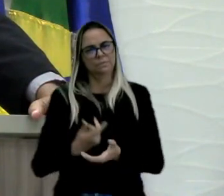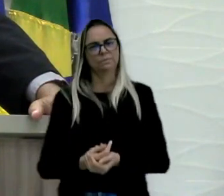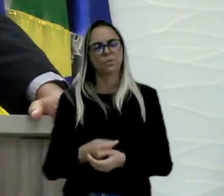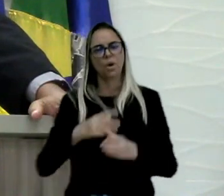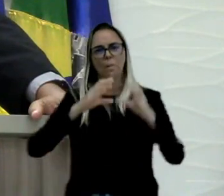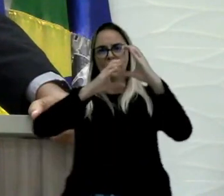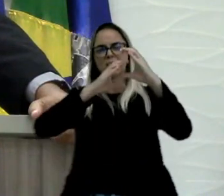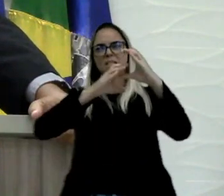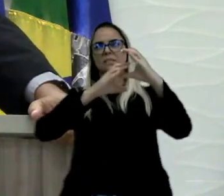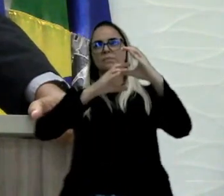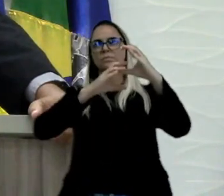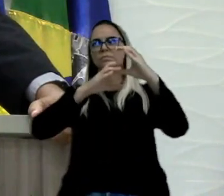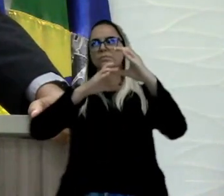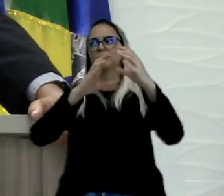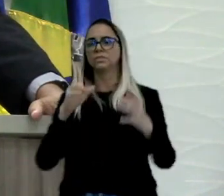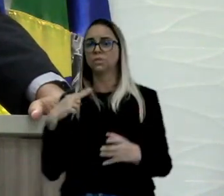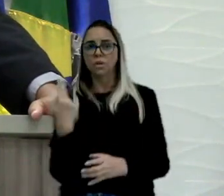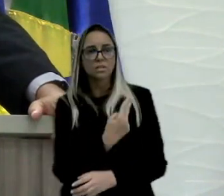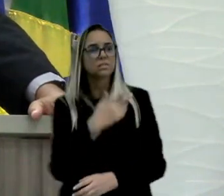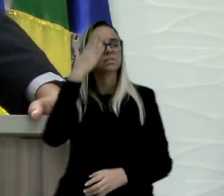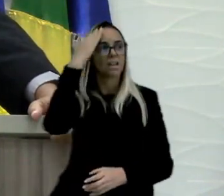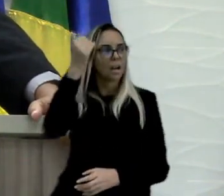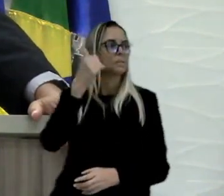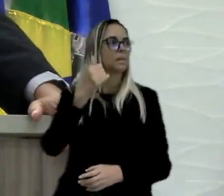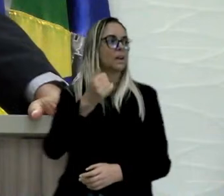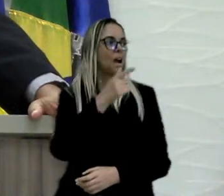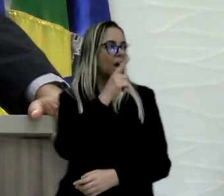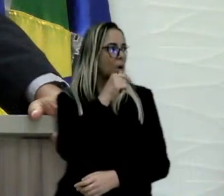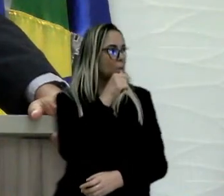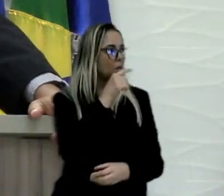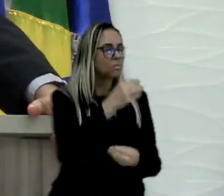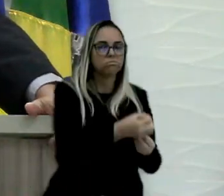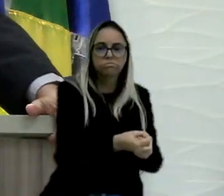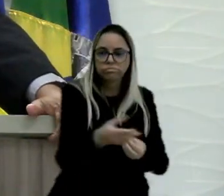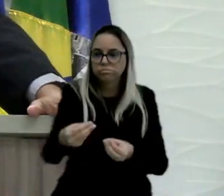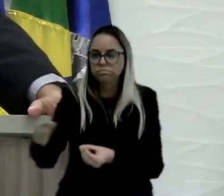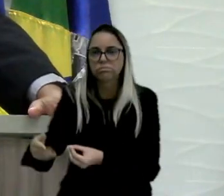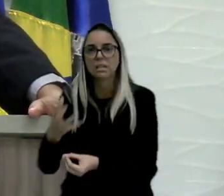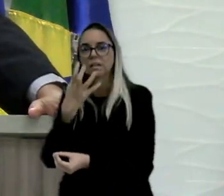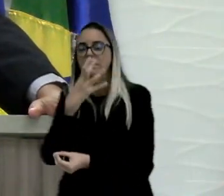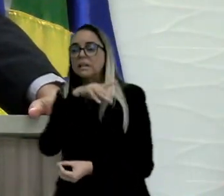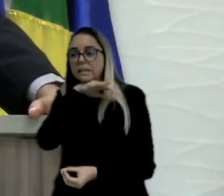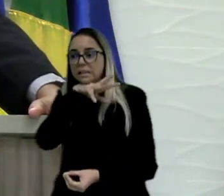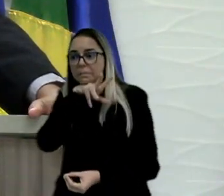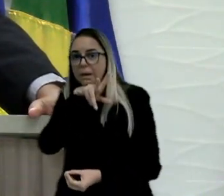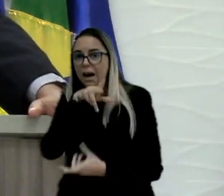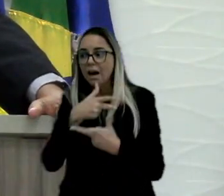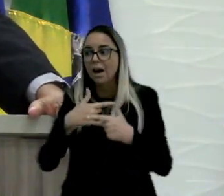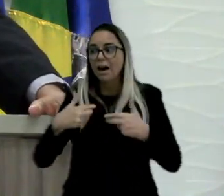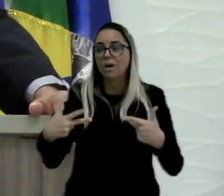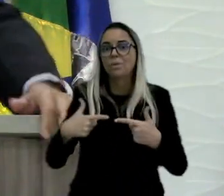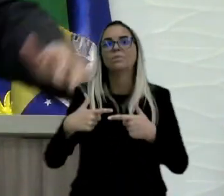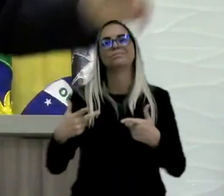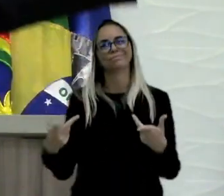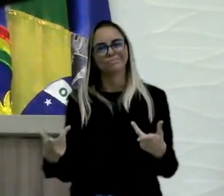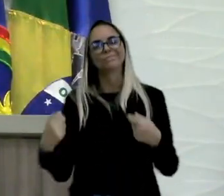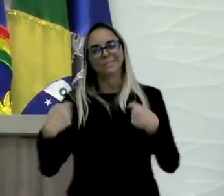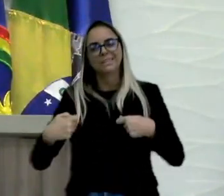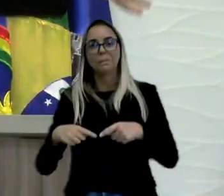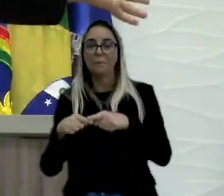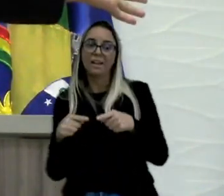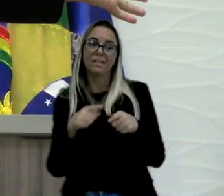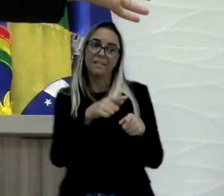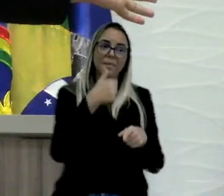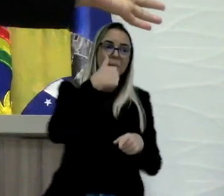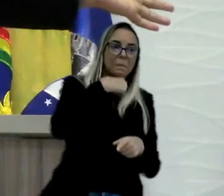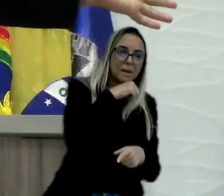Cesa nós sabemos que tem que dar água a todo a a aos animis também mas tem que dar também o ser humano mãe de família aí rapaz com